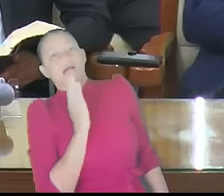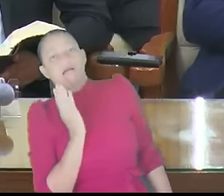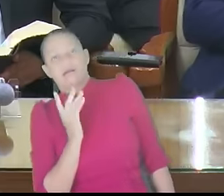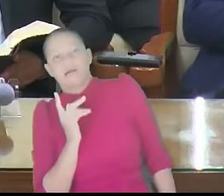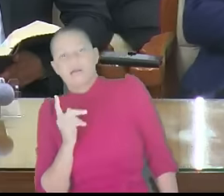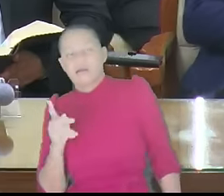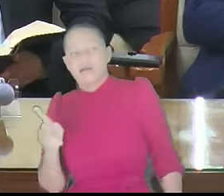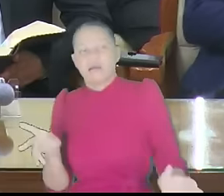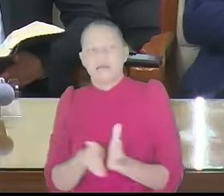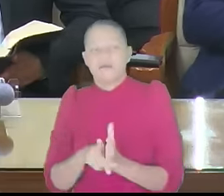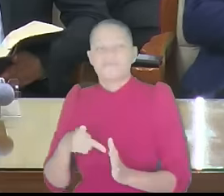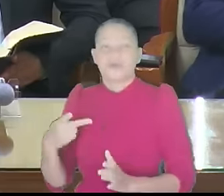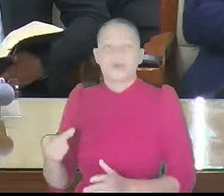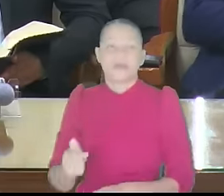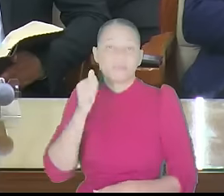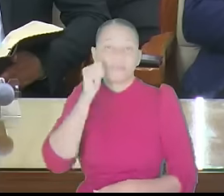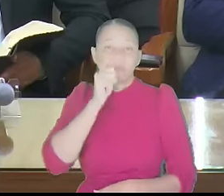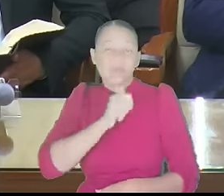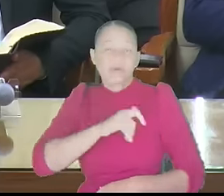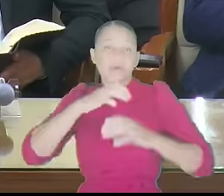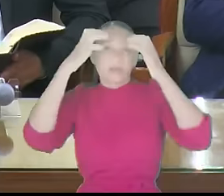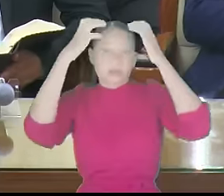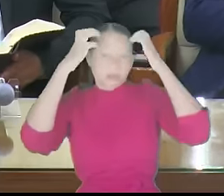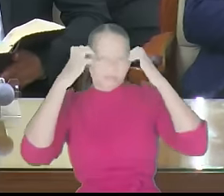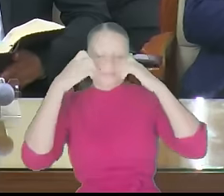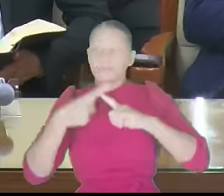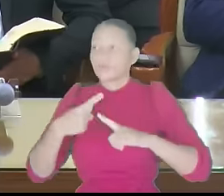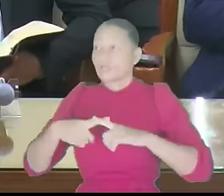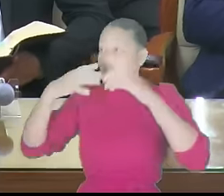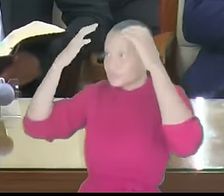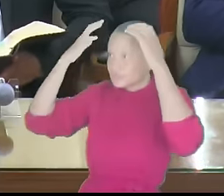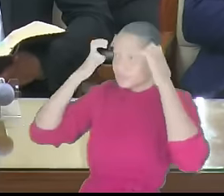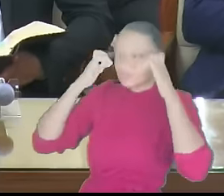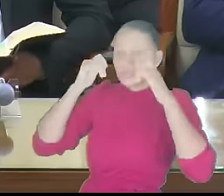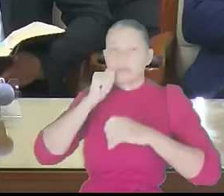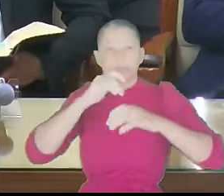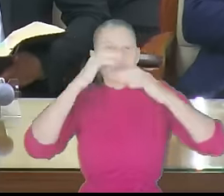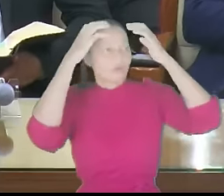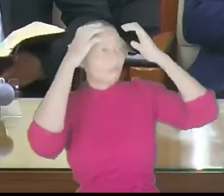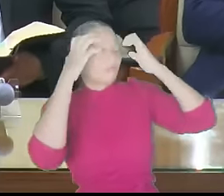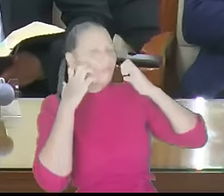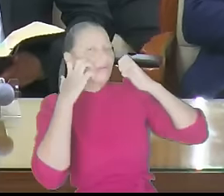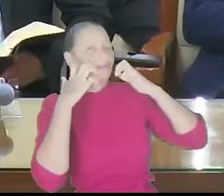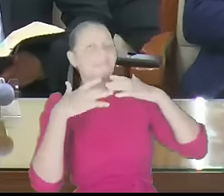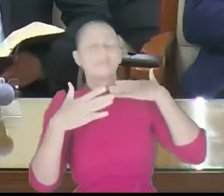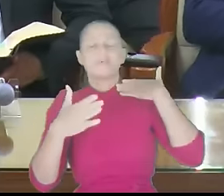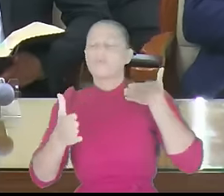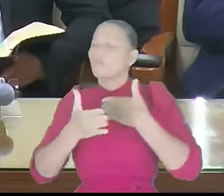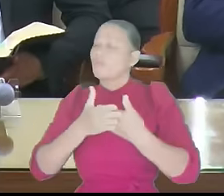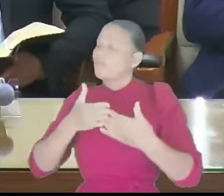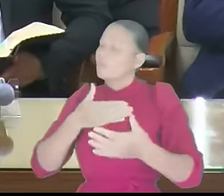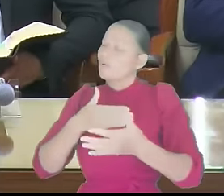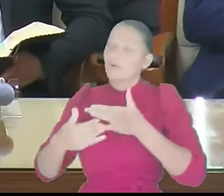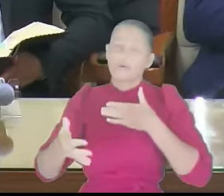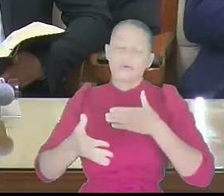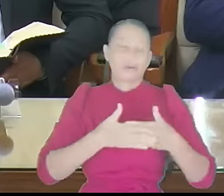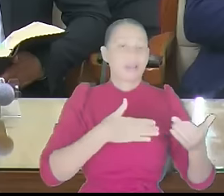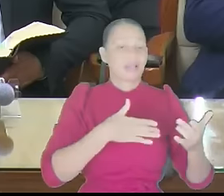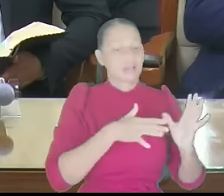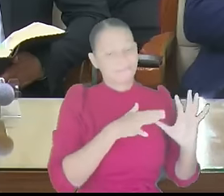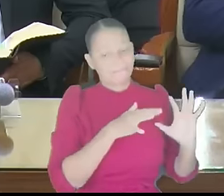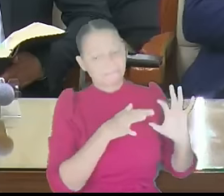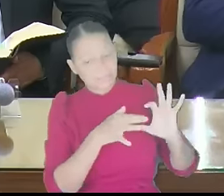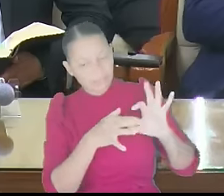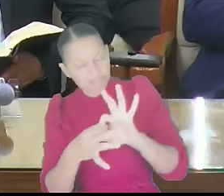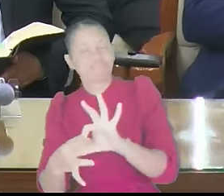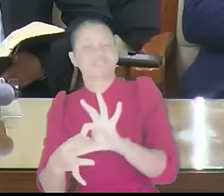Esther. Porque Esther não sei o quê, Esther não sei o quê. Ele poderia ler em qualquer parte da Bíblia, mas que levasse o povo